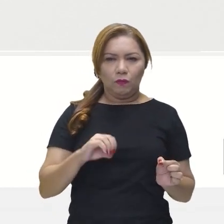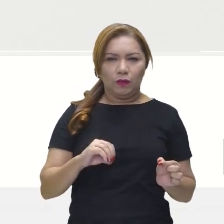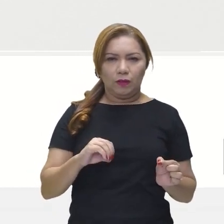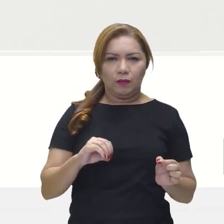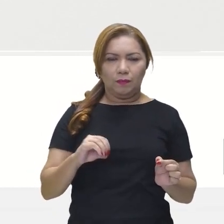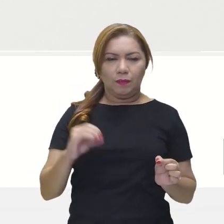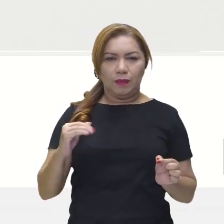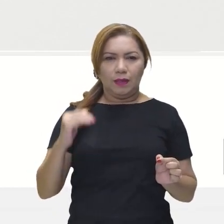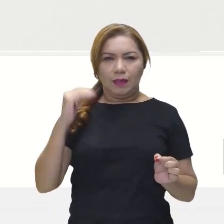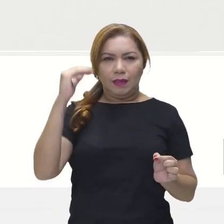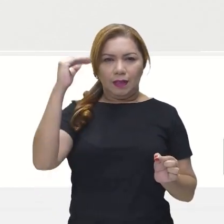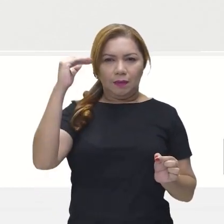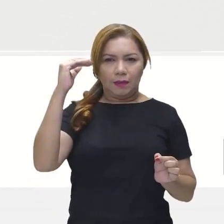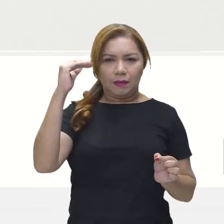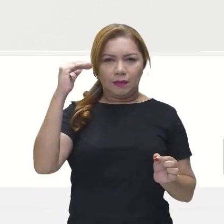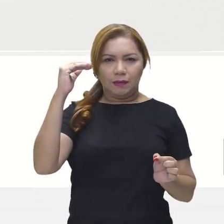aqui, ó.